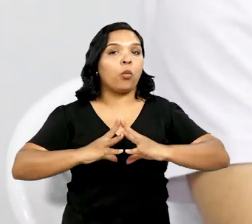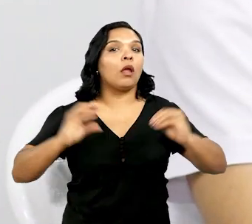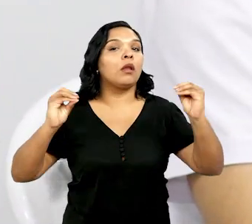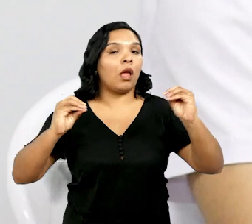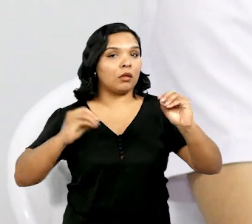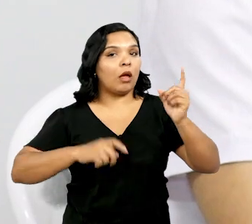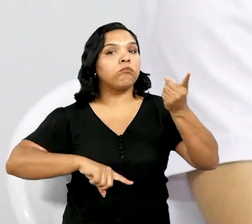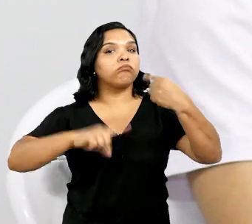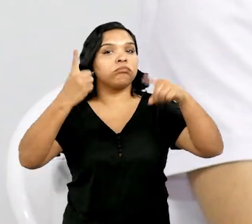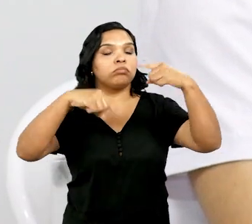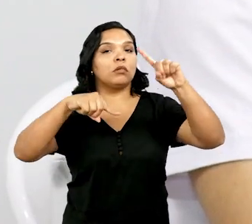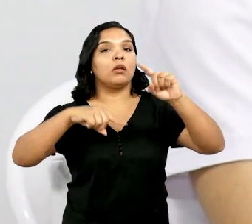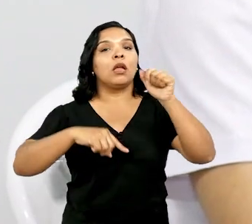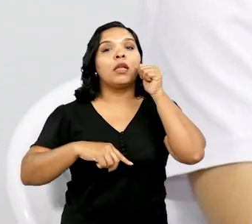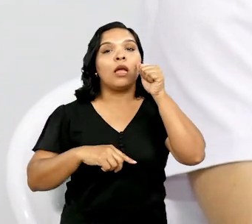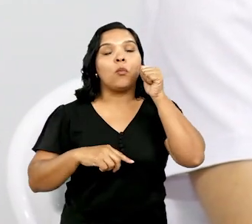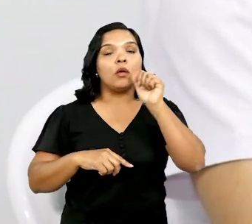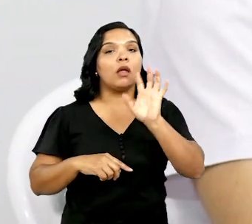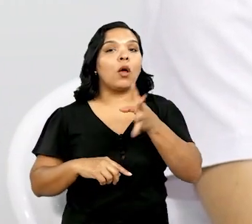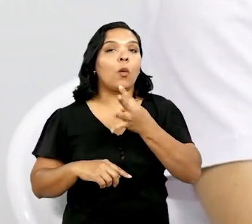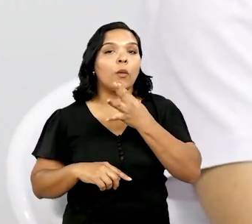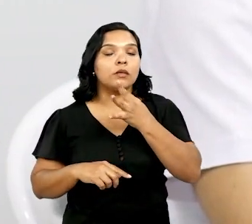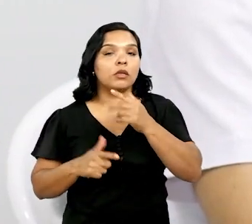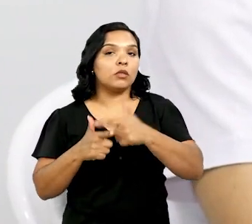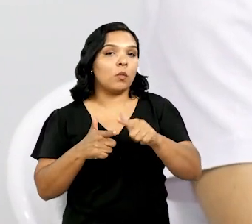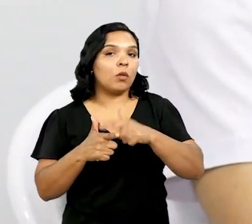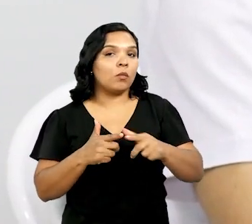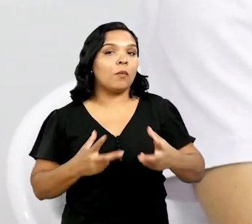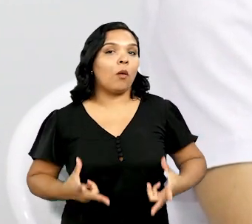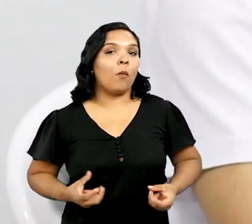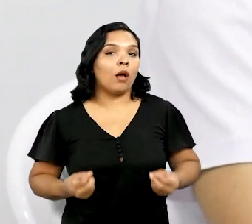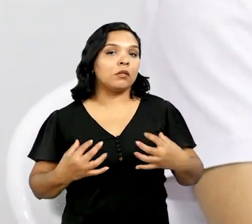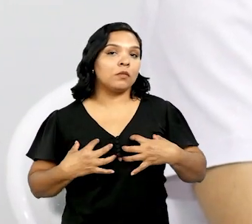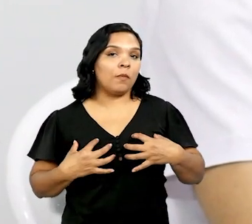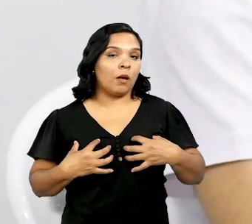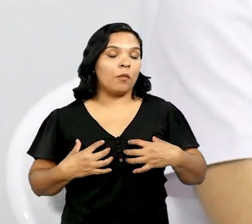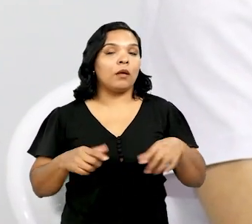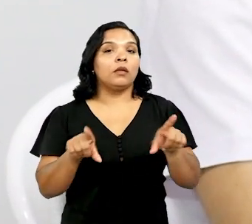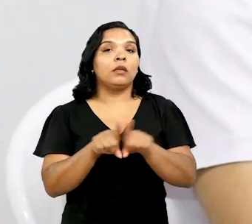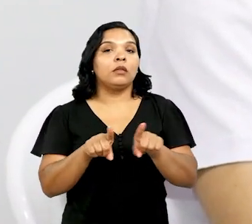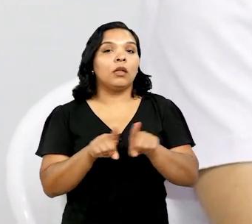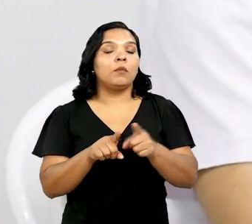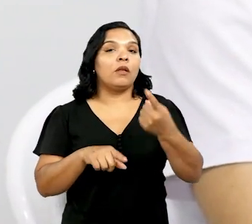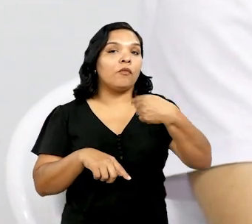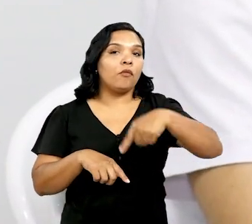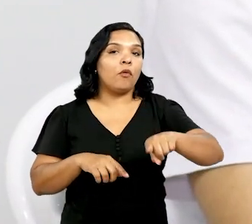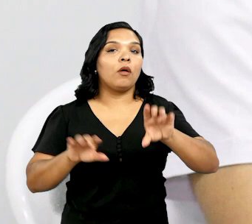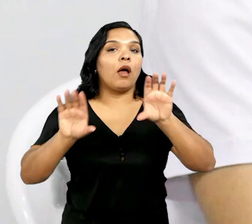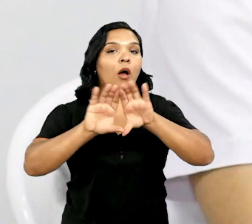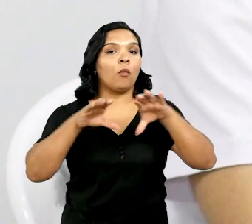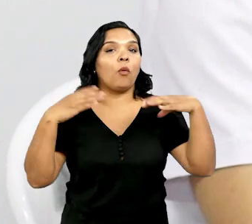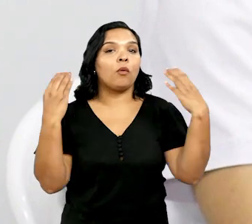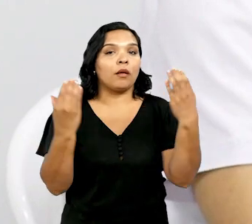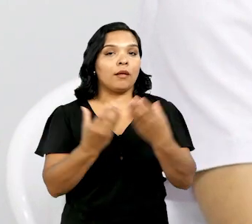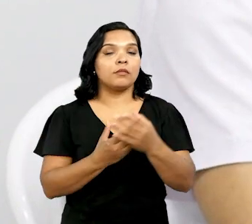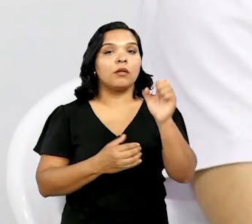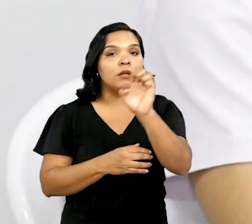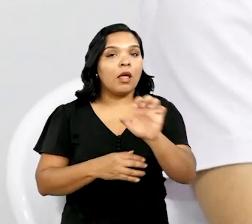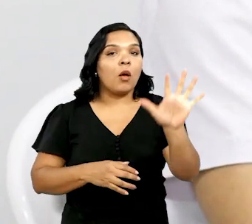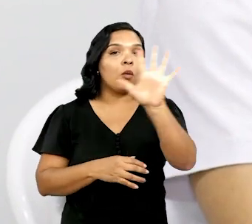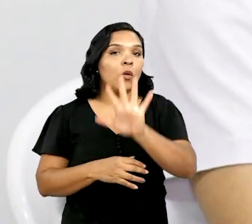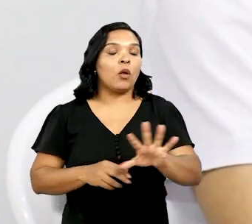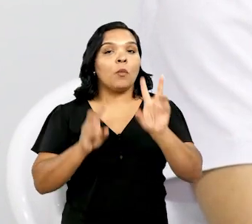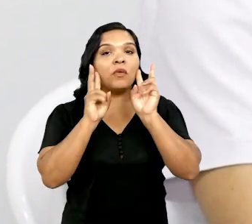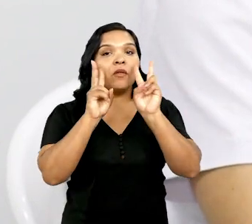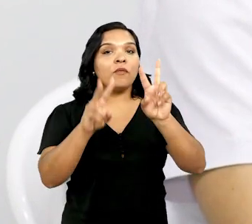muito alta e a mulher conhecendo os problemas do câncer de mama. Também fomos a um congresso na Europa